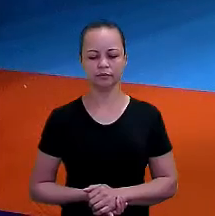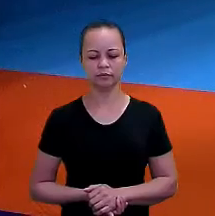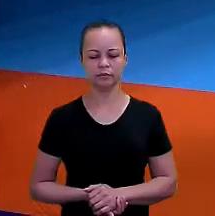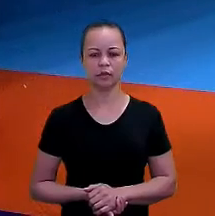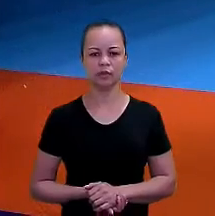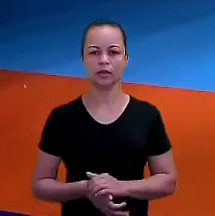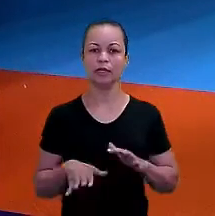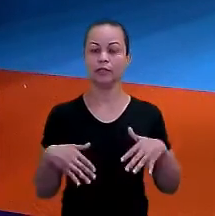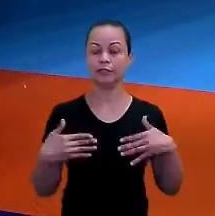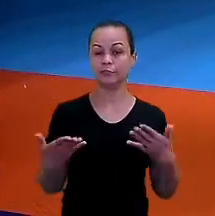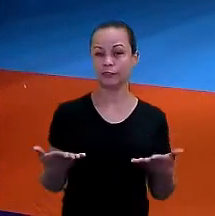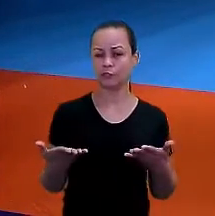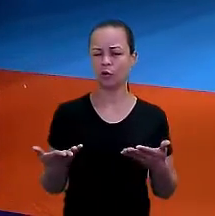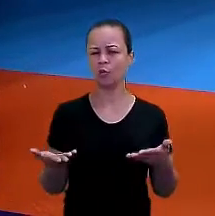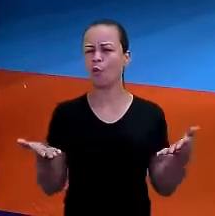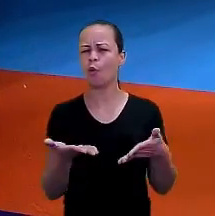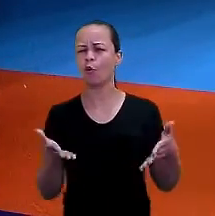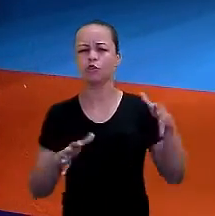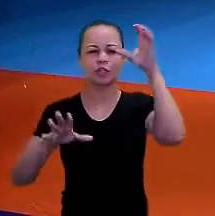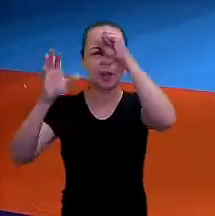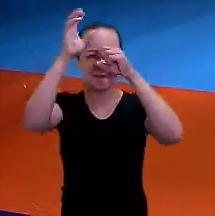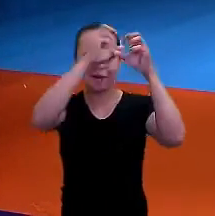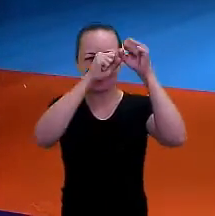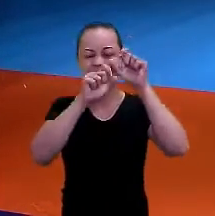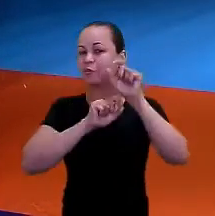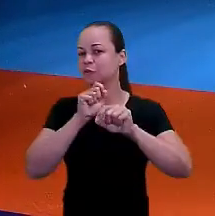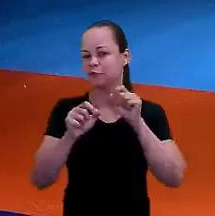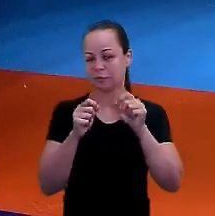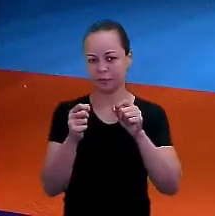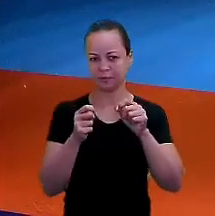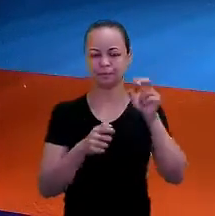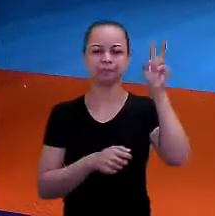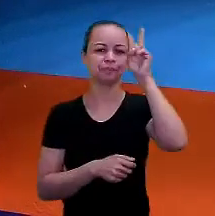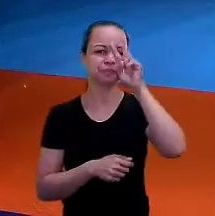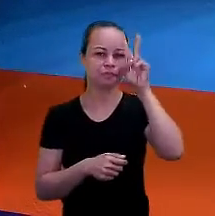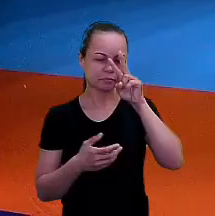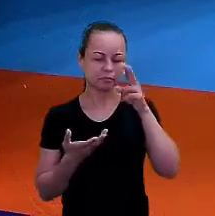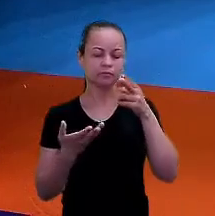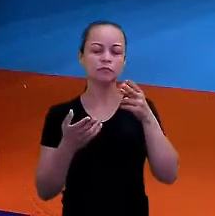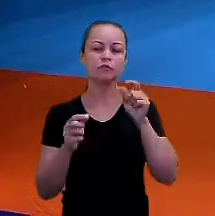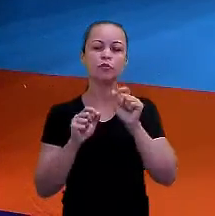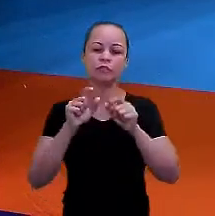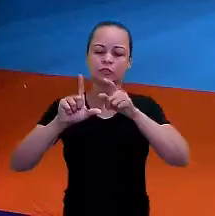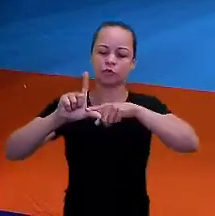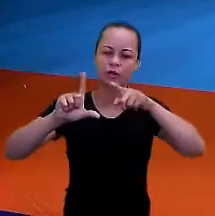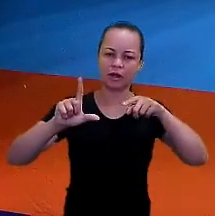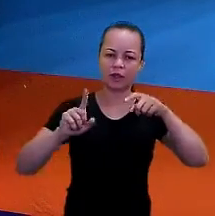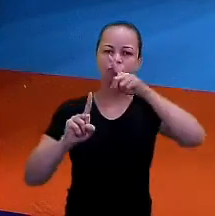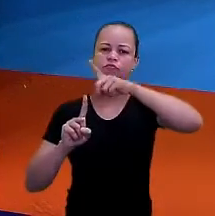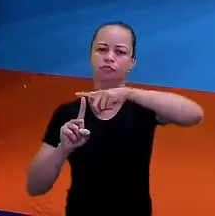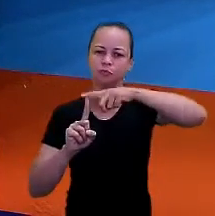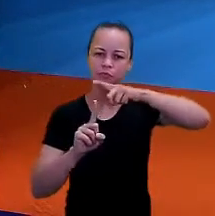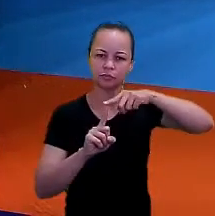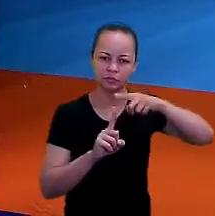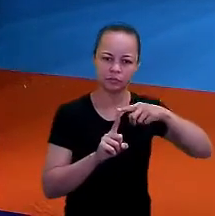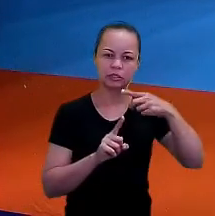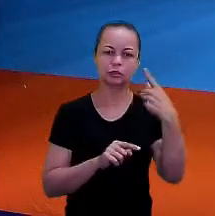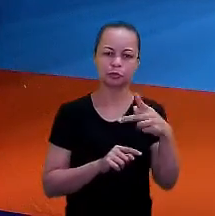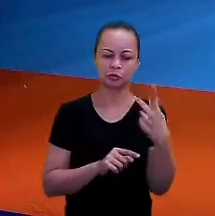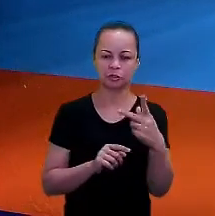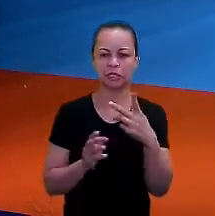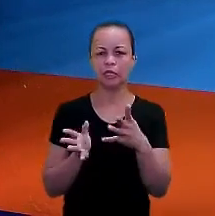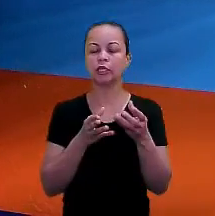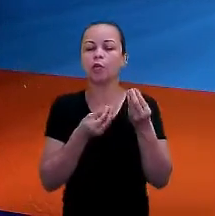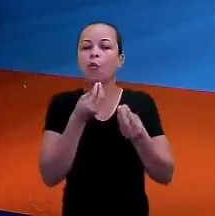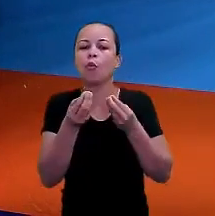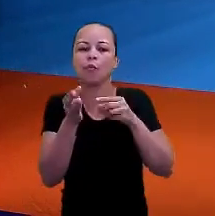Então, gente, o que foi que nós aprendemos hoje? Hoje nós relembramos o que são gráficos, os tipos de gráficos e como